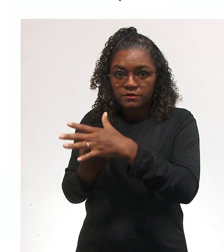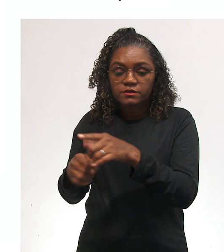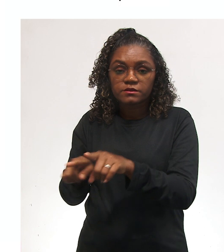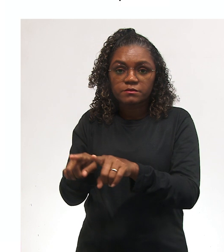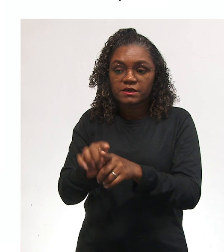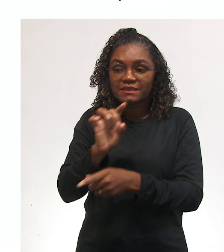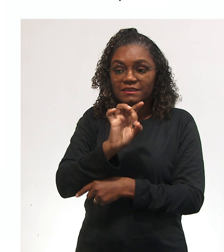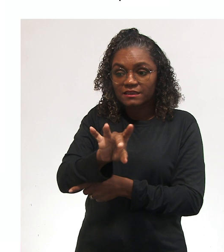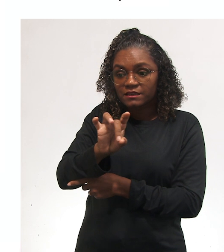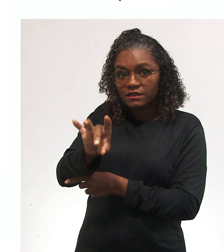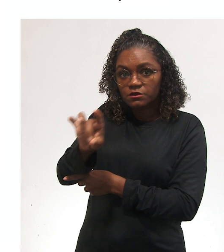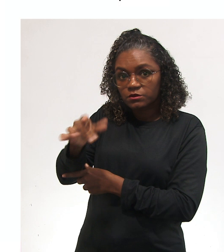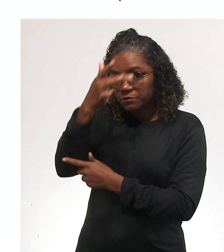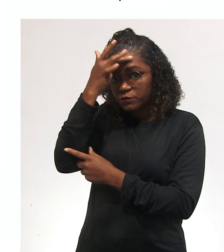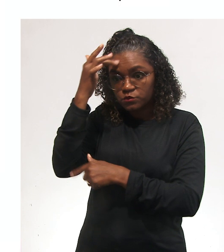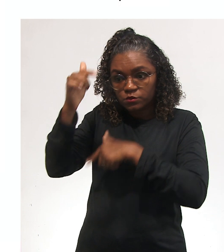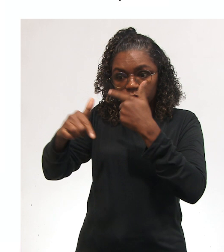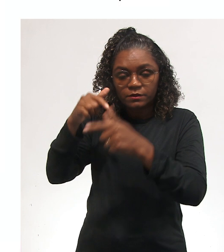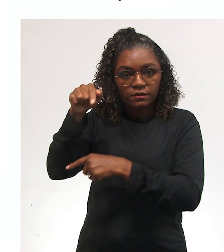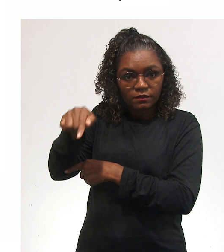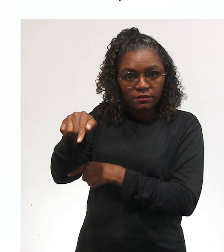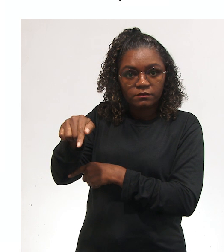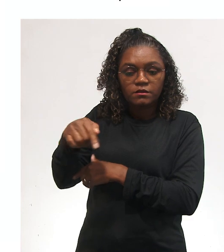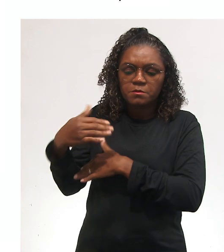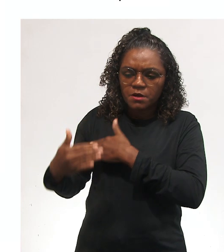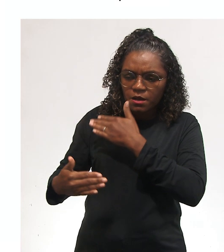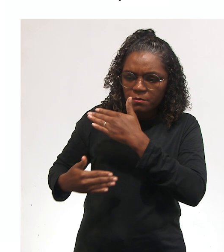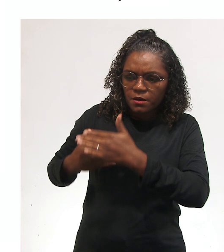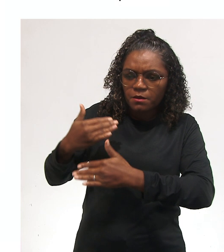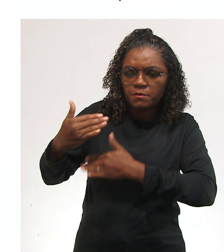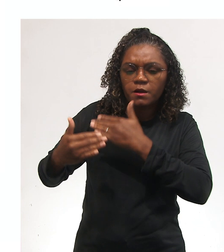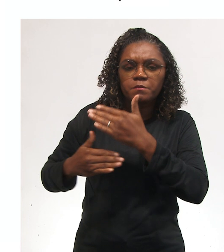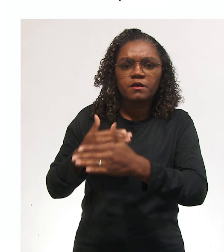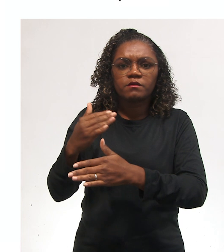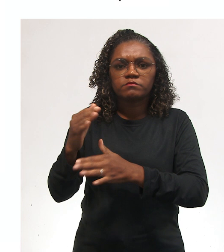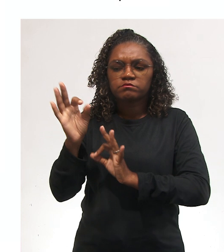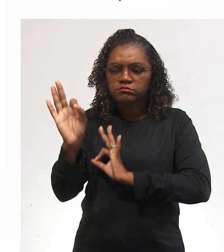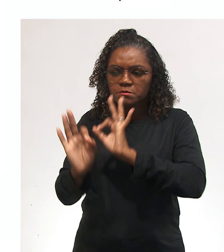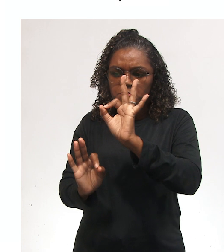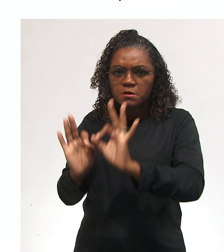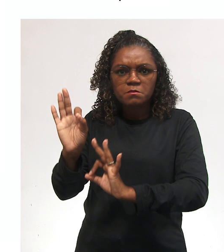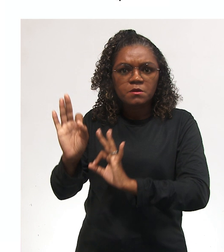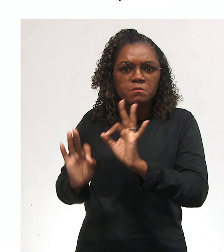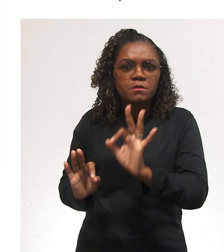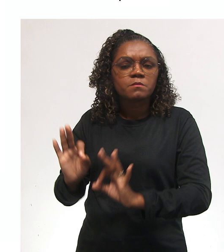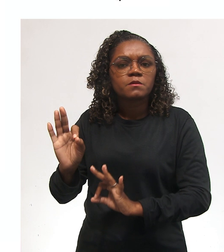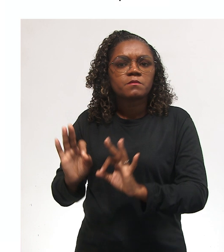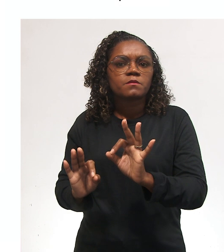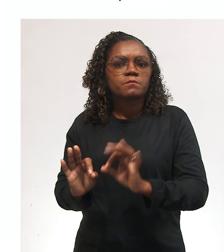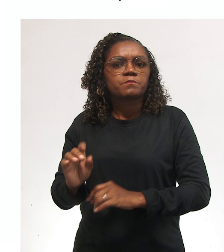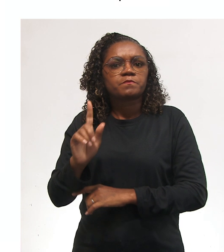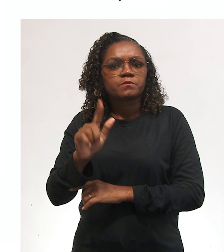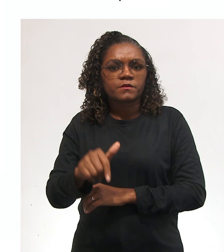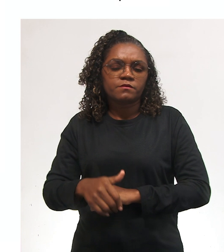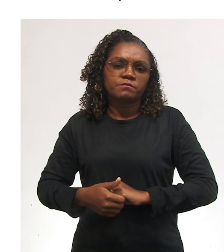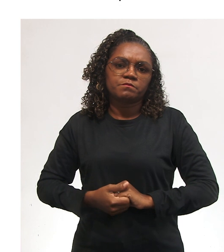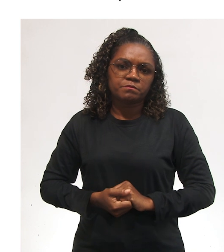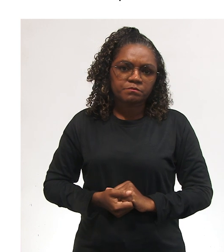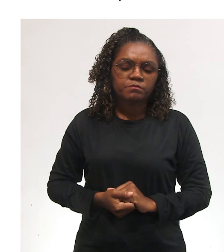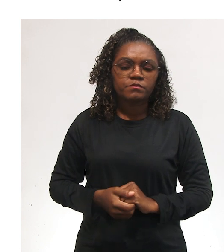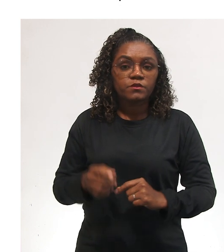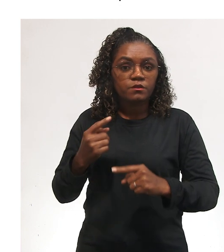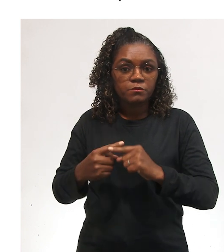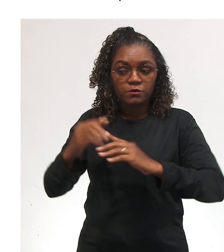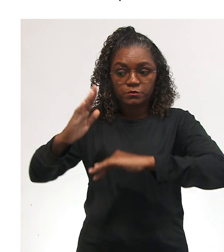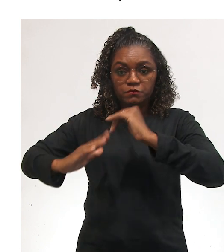indivíduos, vai gerando essa qualidade. Renova o pensamento organizacional por meio dos